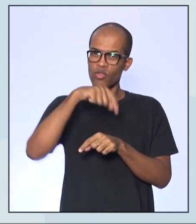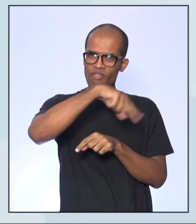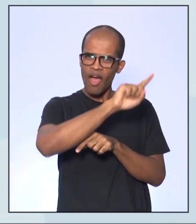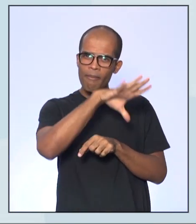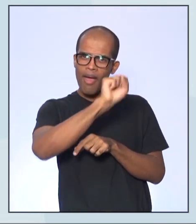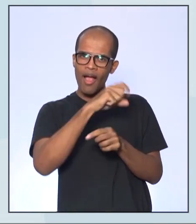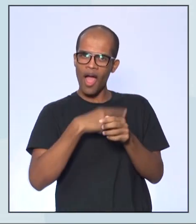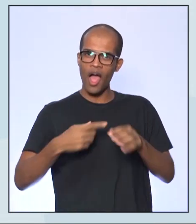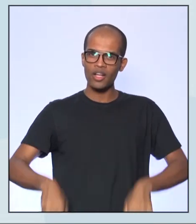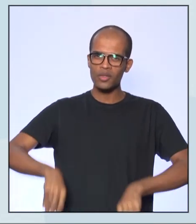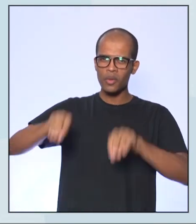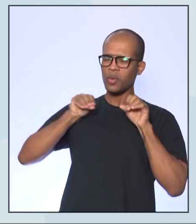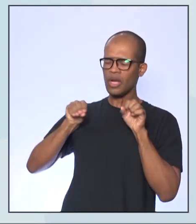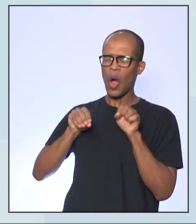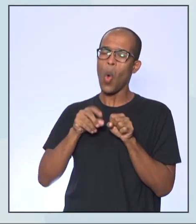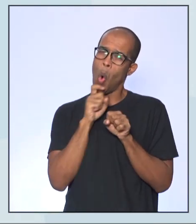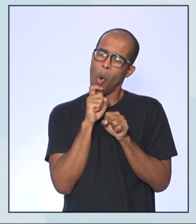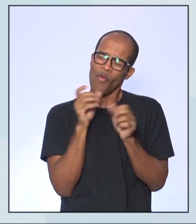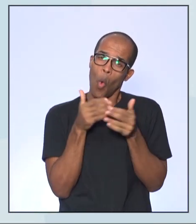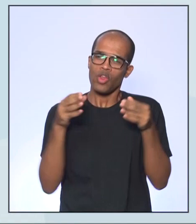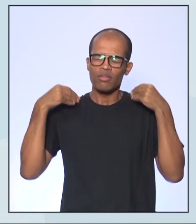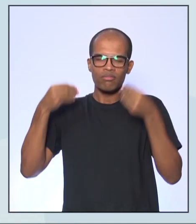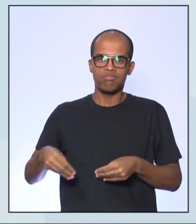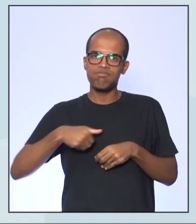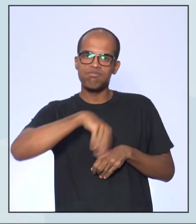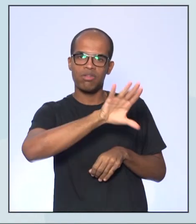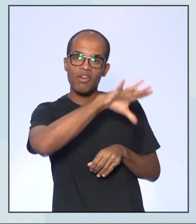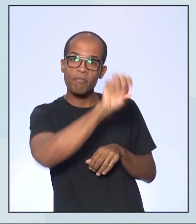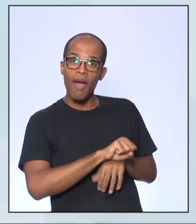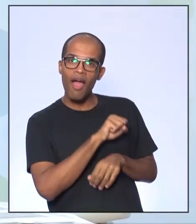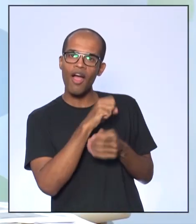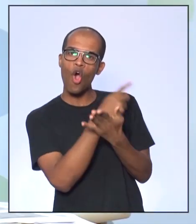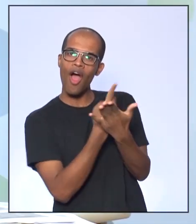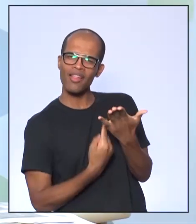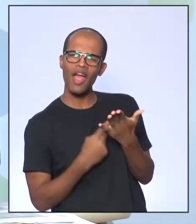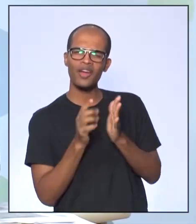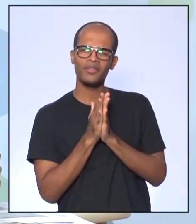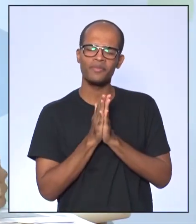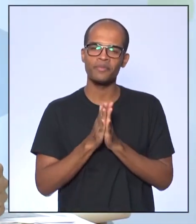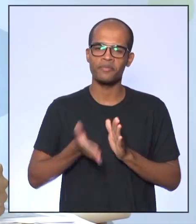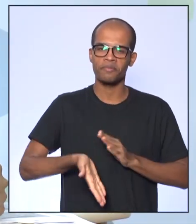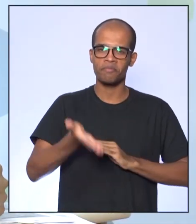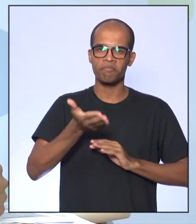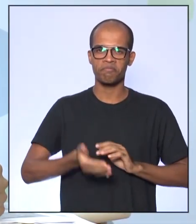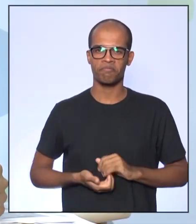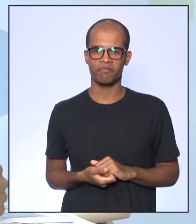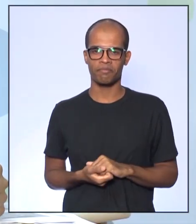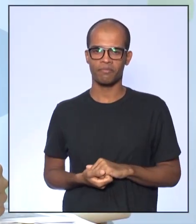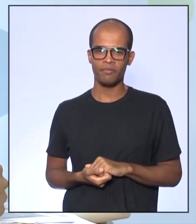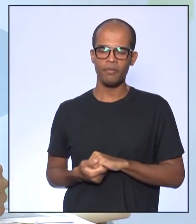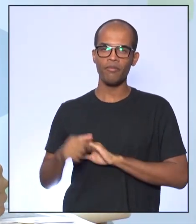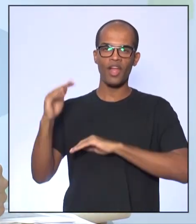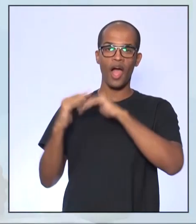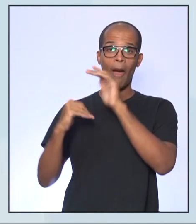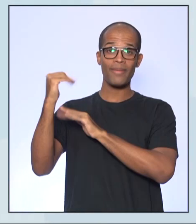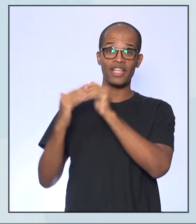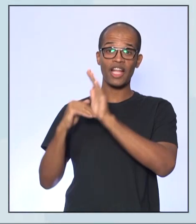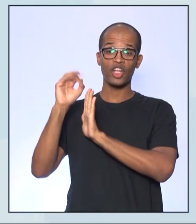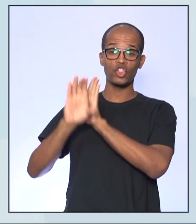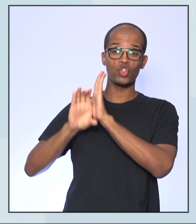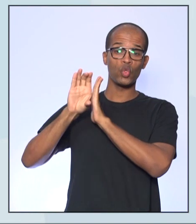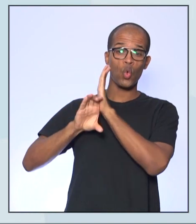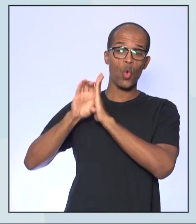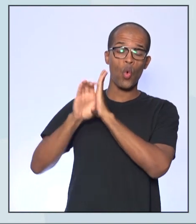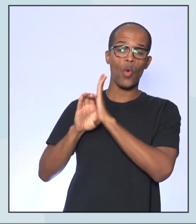caderno, sai debaixo da coberta, hoje está friozinho, né? Vai lá e pega o seu caderno. Vamos lá. Habilidade do currículo paulista para o